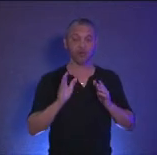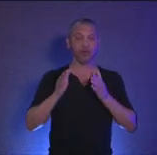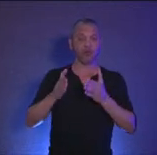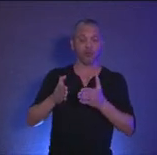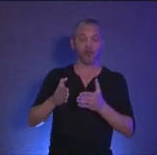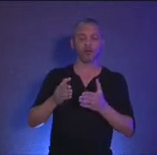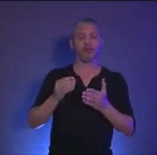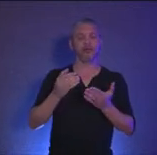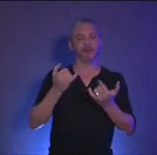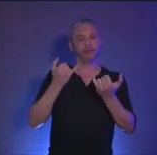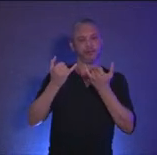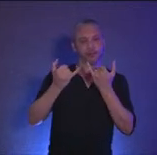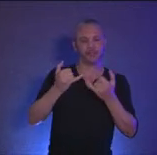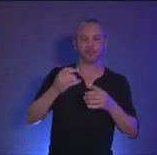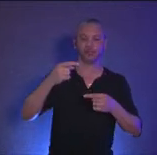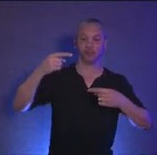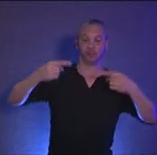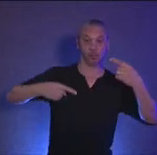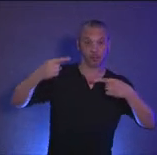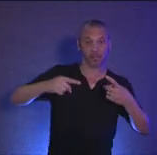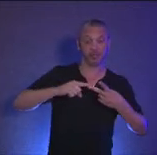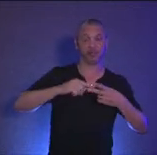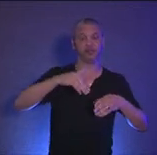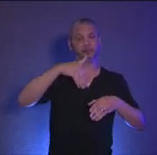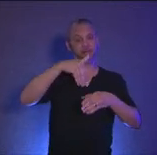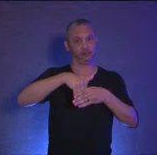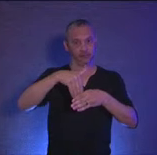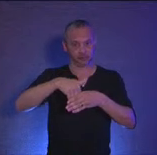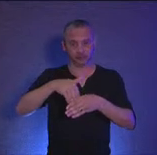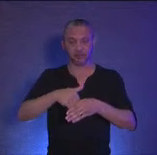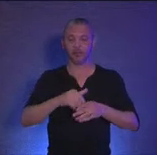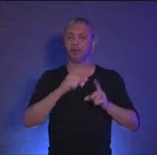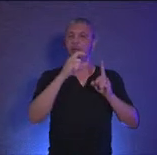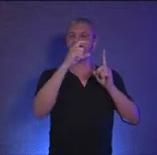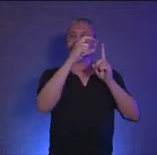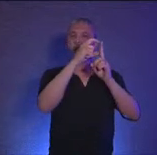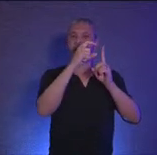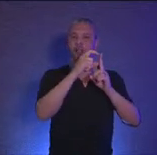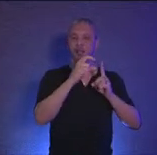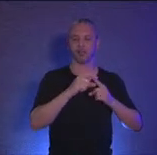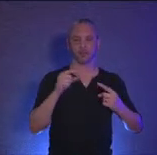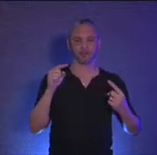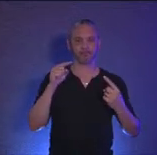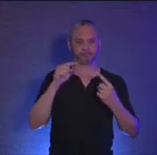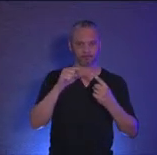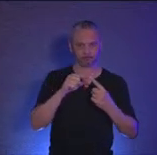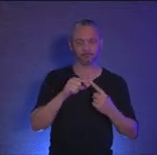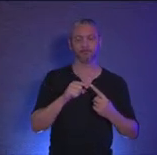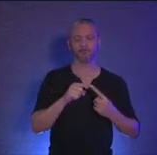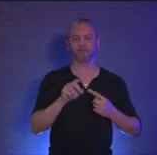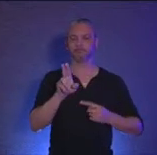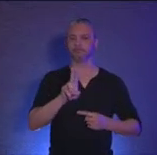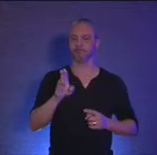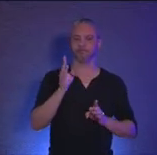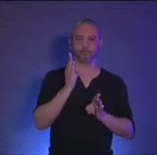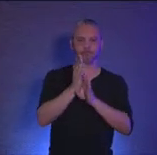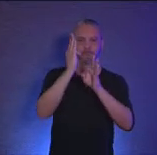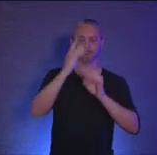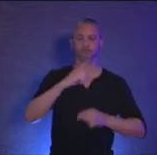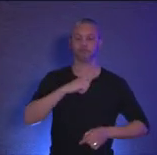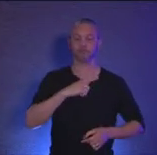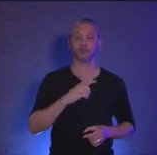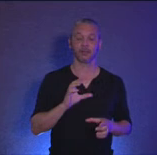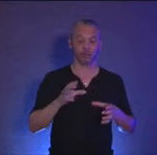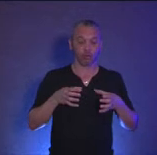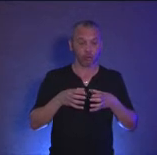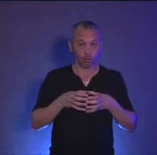desinformação política e eleitoral nesse processo, então, todas as palavras-chave vão para esse caminho, né, do que a gente estava querendo checar. O